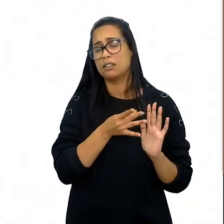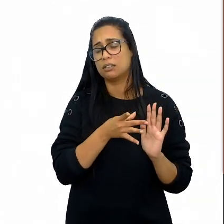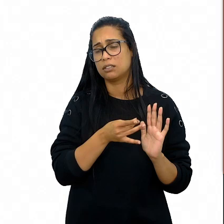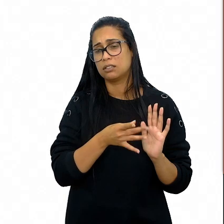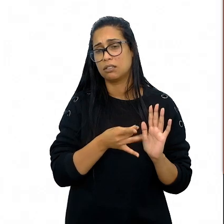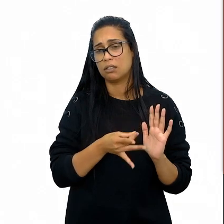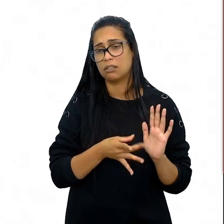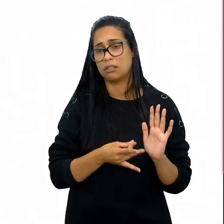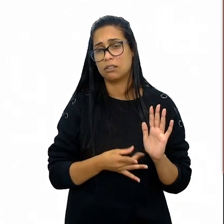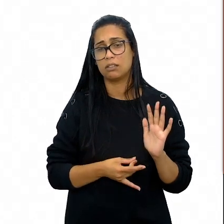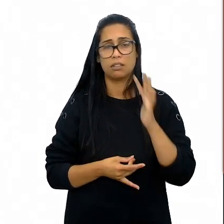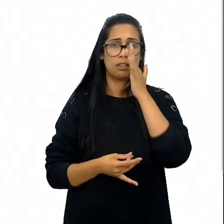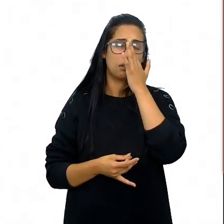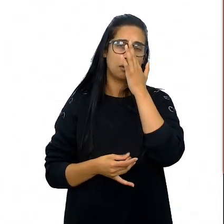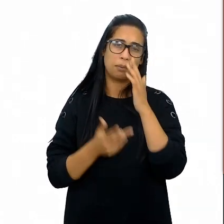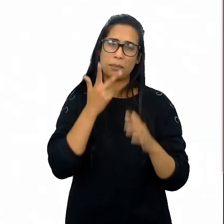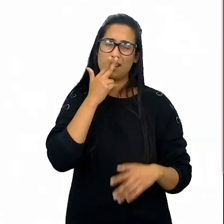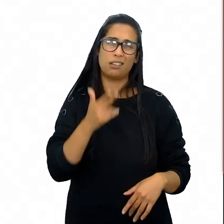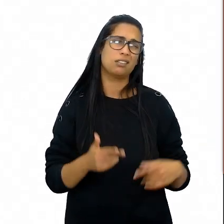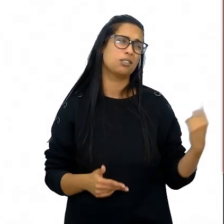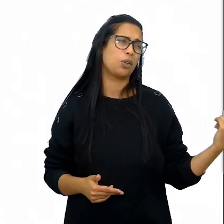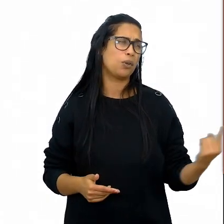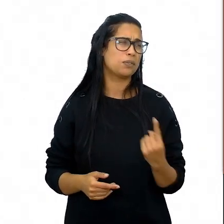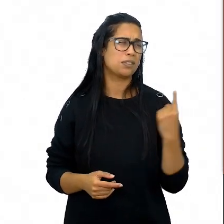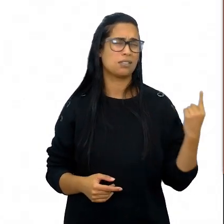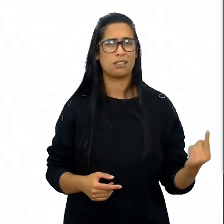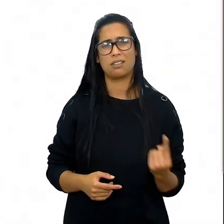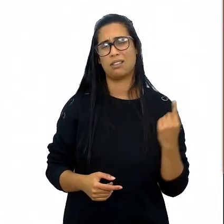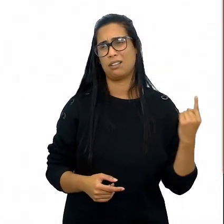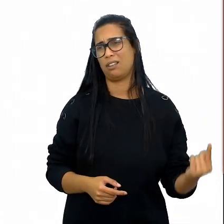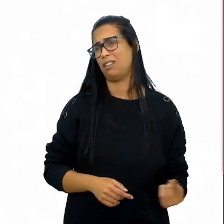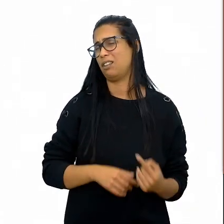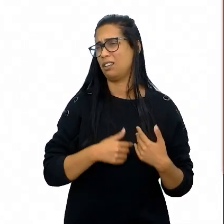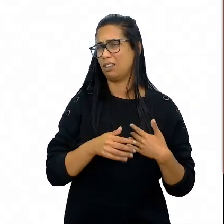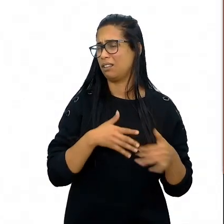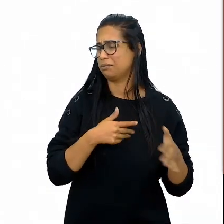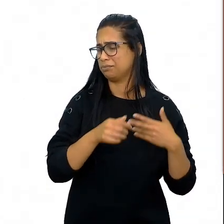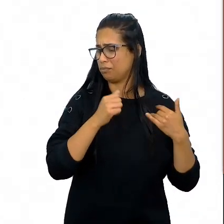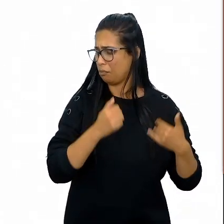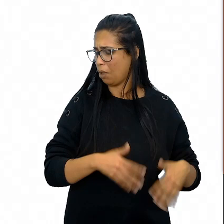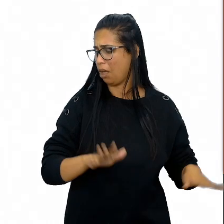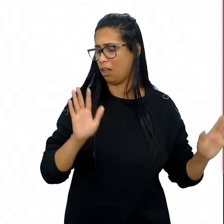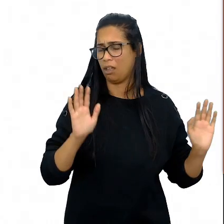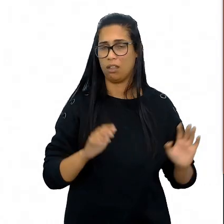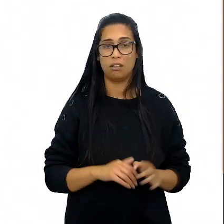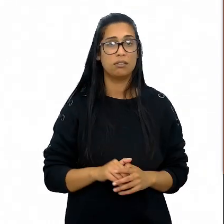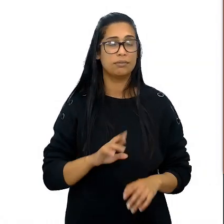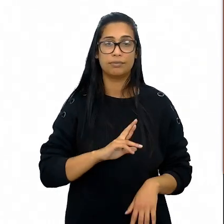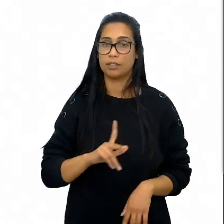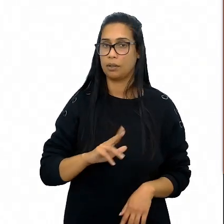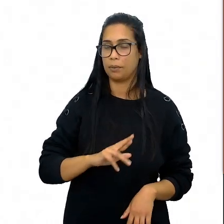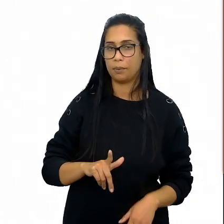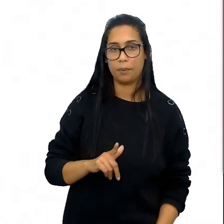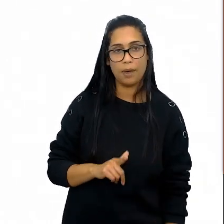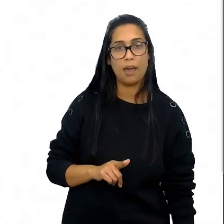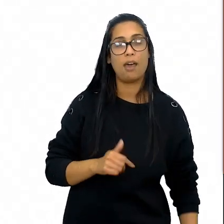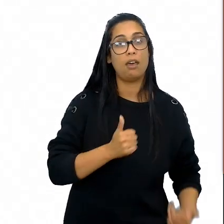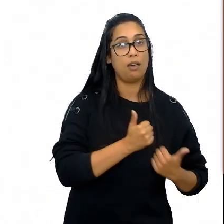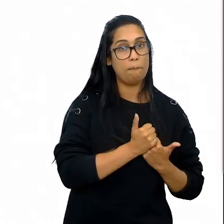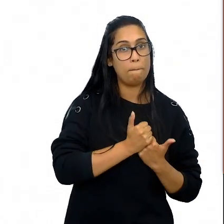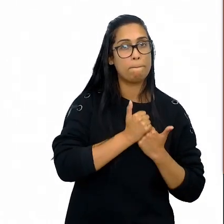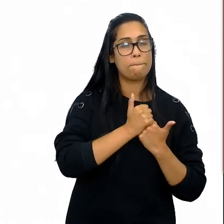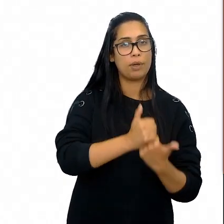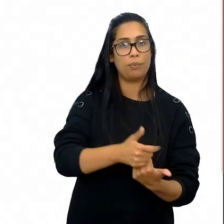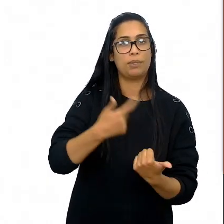tá é isolado de alguma maneira né mas não né mas não ela ela é uma Peça